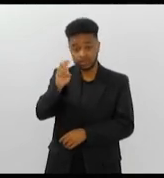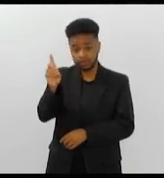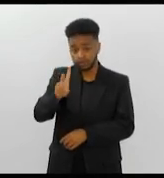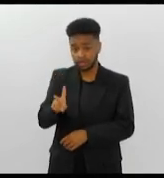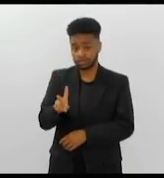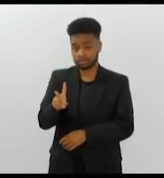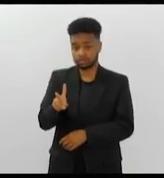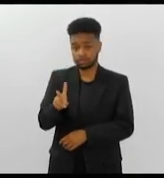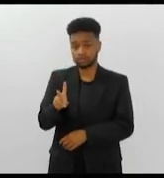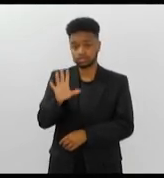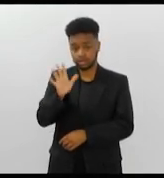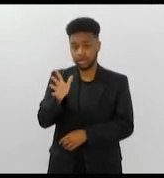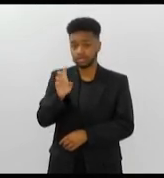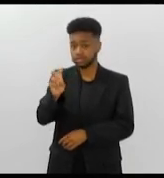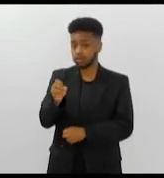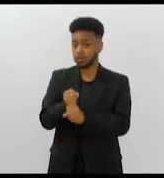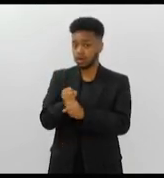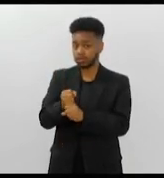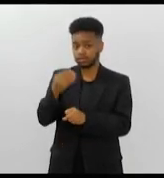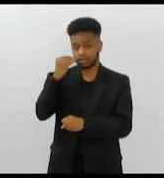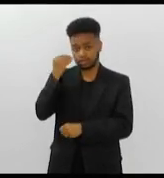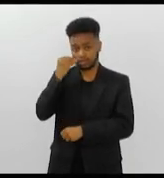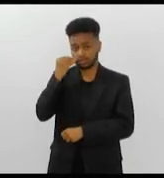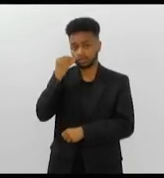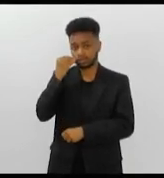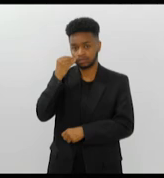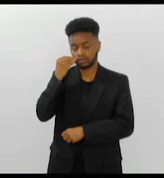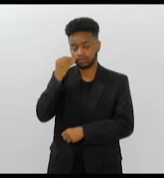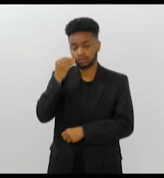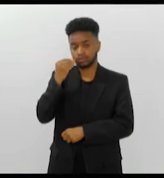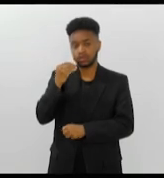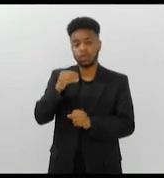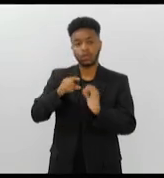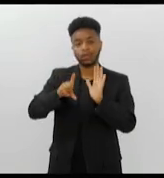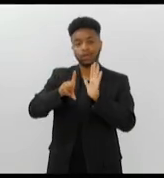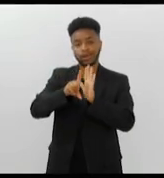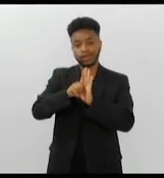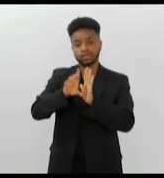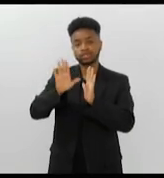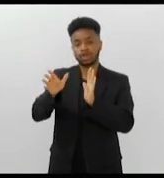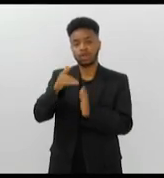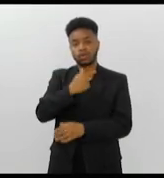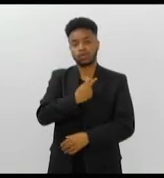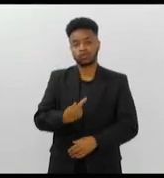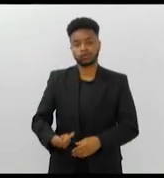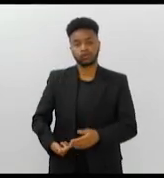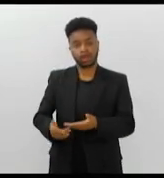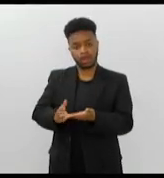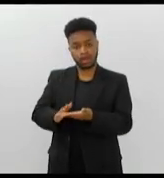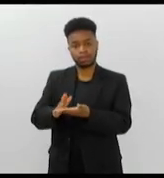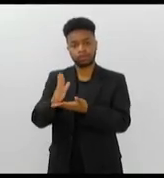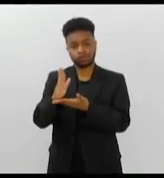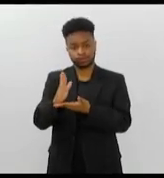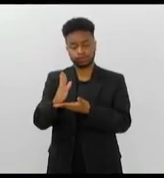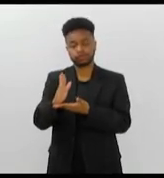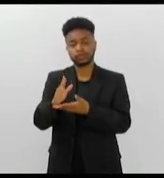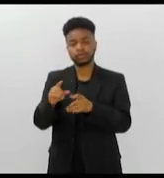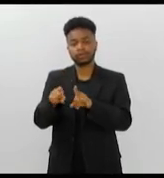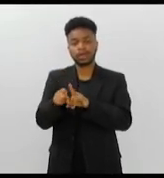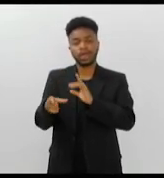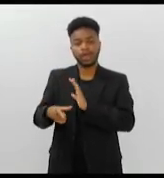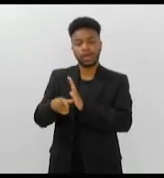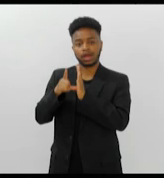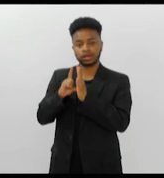uma lei que foi sancionada pelo Governador examinada antes a